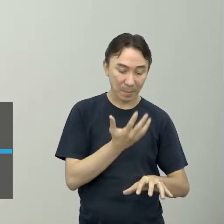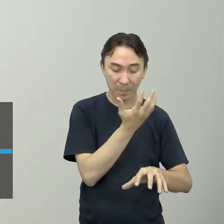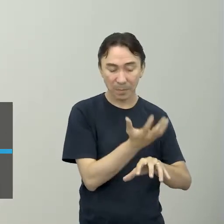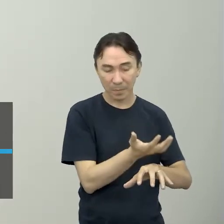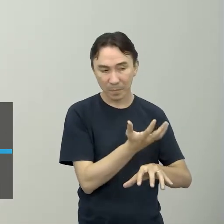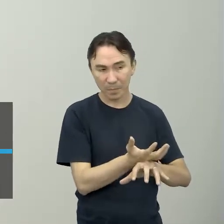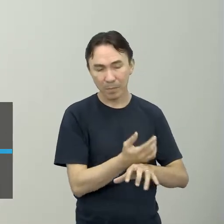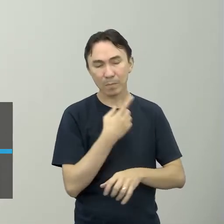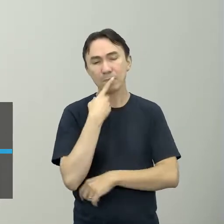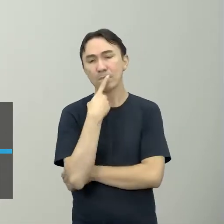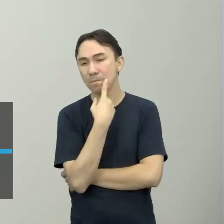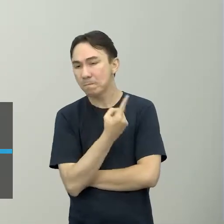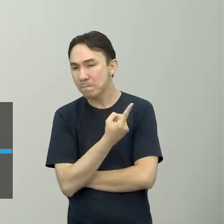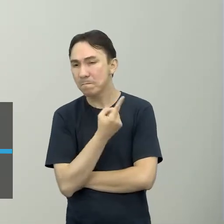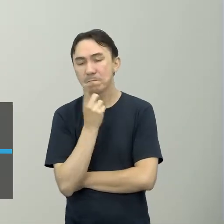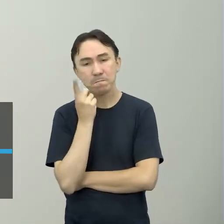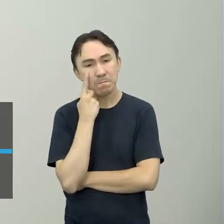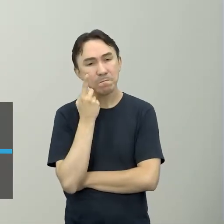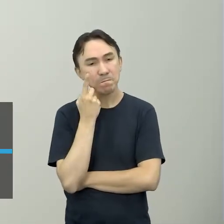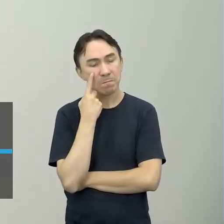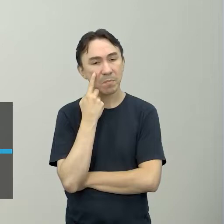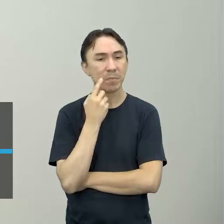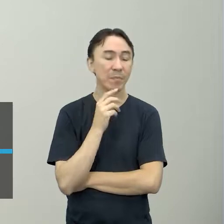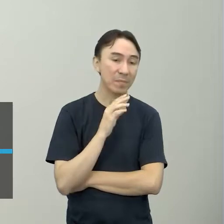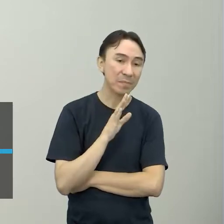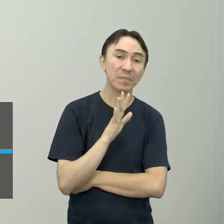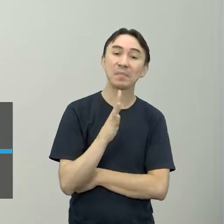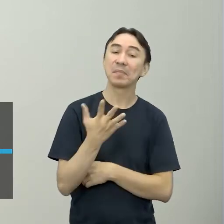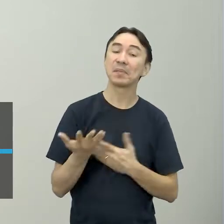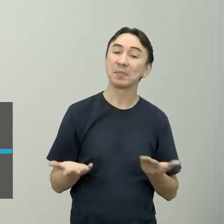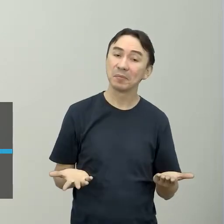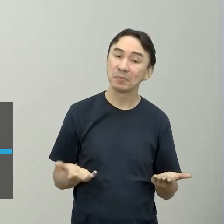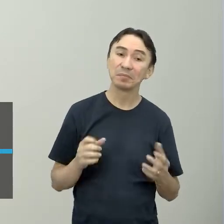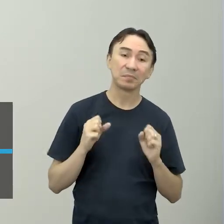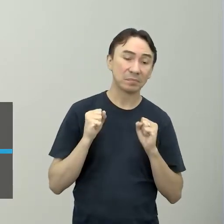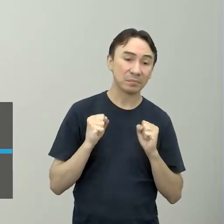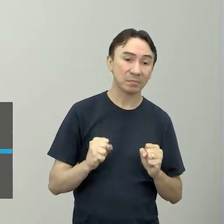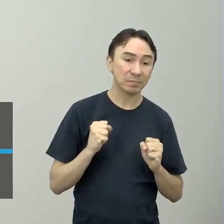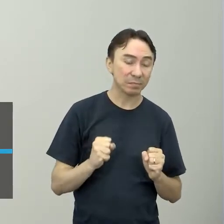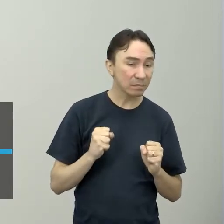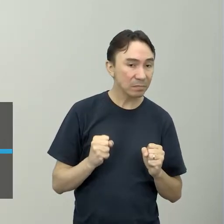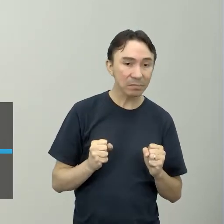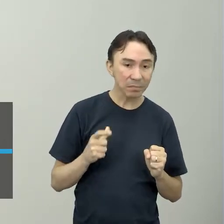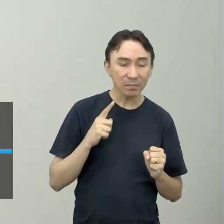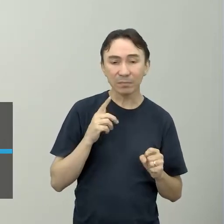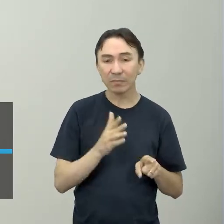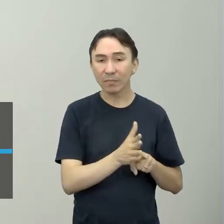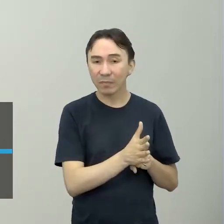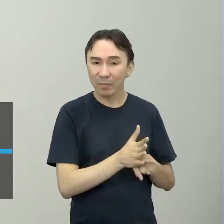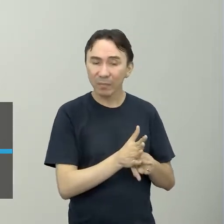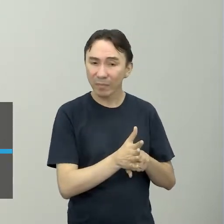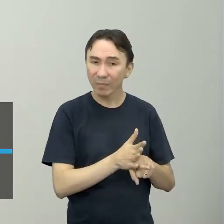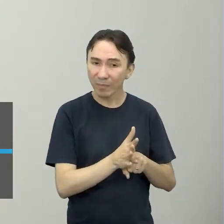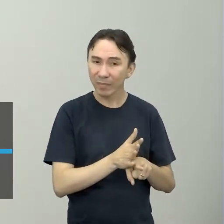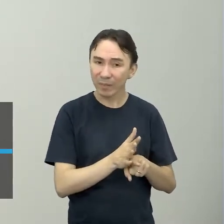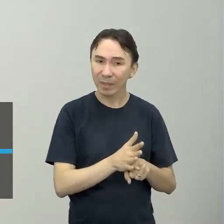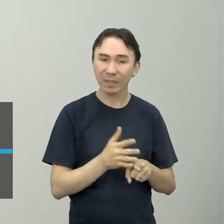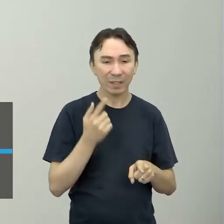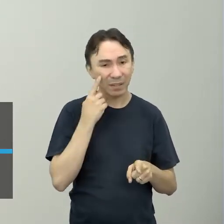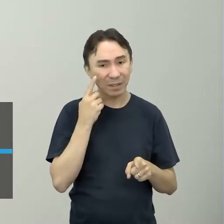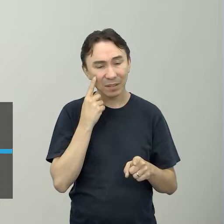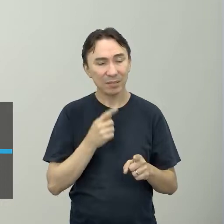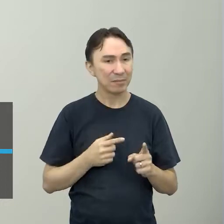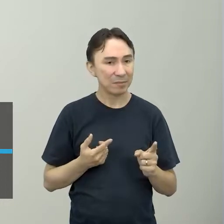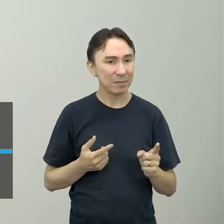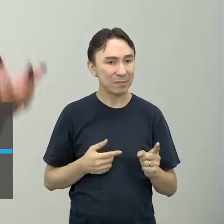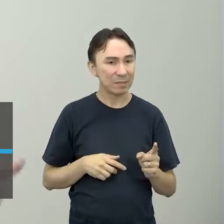dizer assim, talvez com uma, não sei se é o termo mais correto, mas talvez analisar tudo e todos esses componentes com uma visão mais concreta, né?